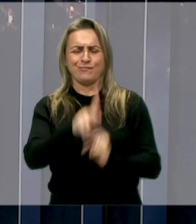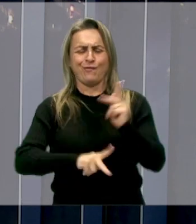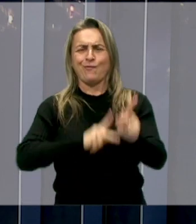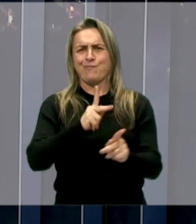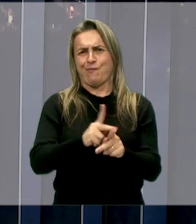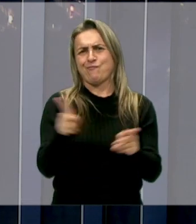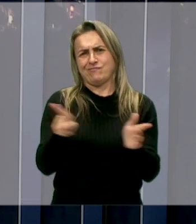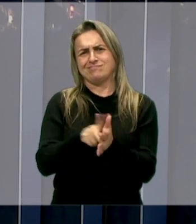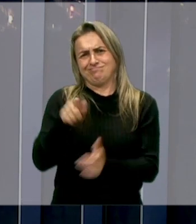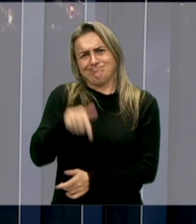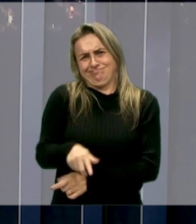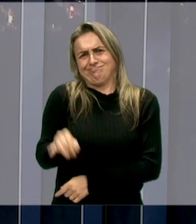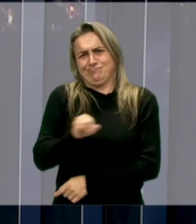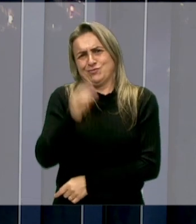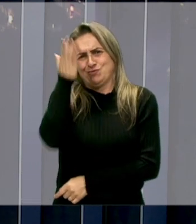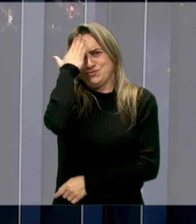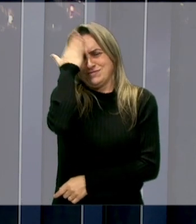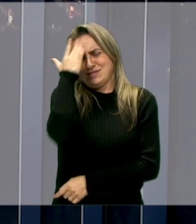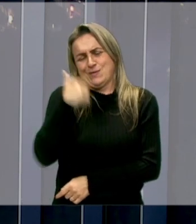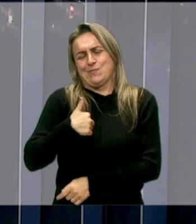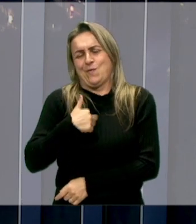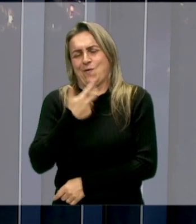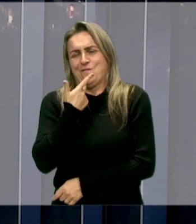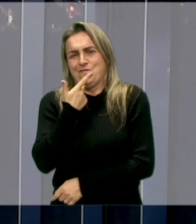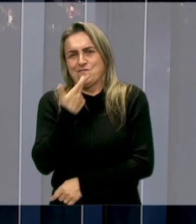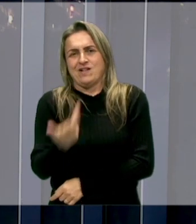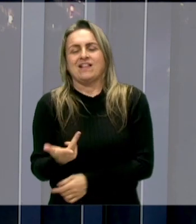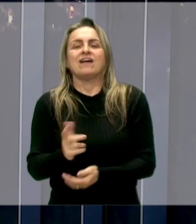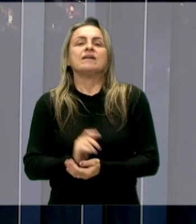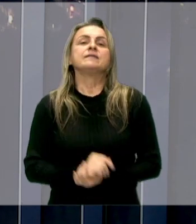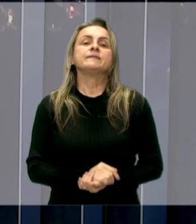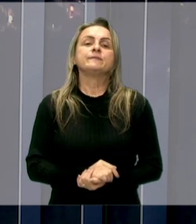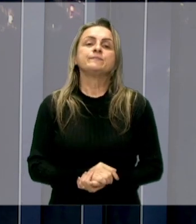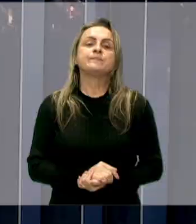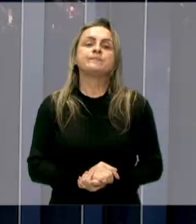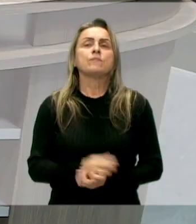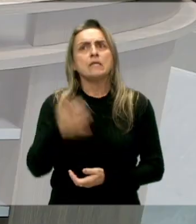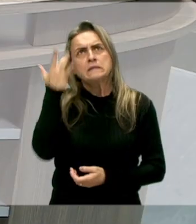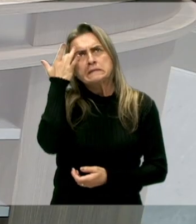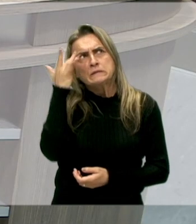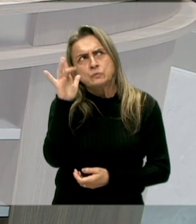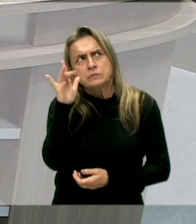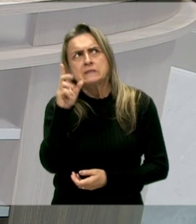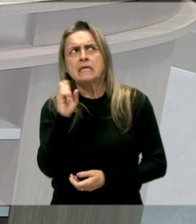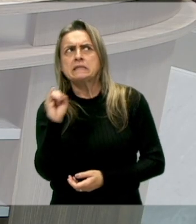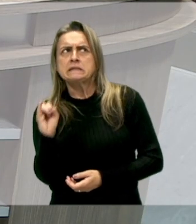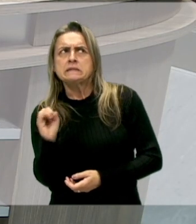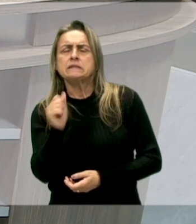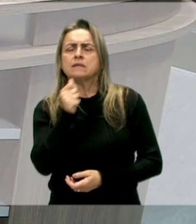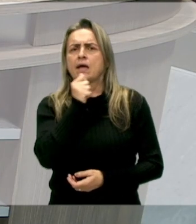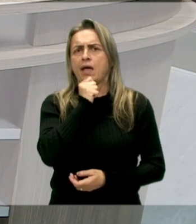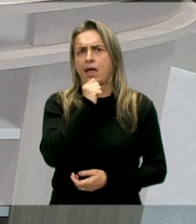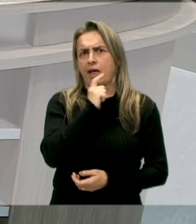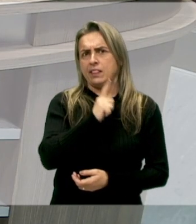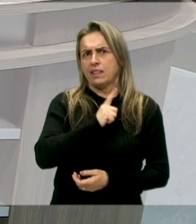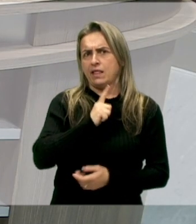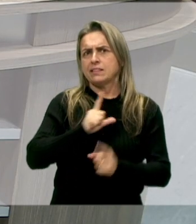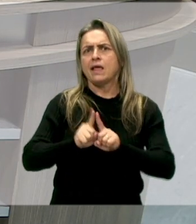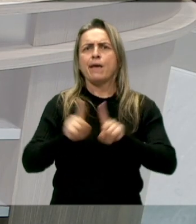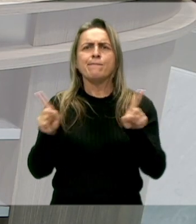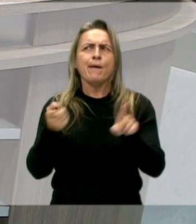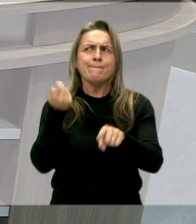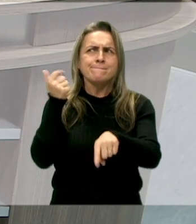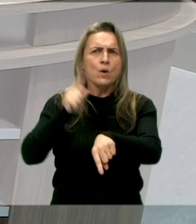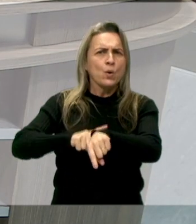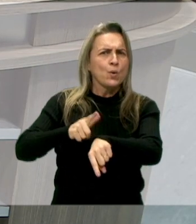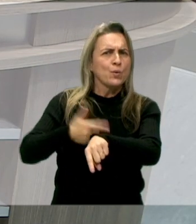vou falar, não sei se ainda tem, né, mas até bem pouco tempo estava muito presente ainda, né, o Encontro